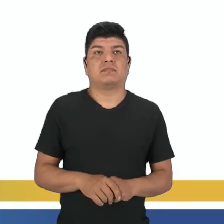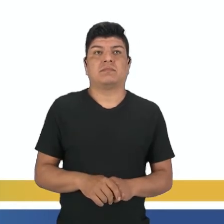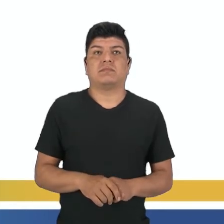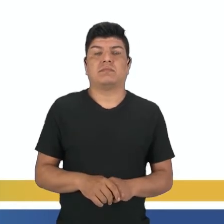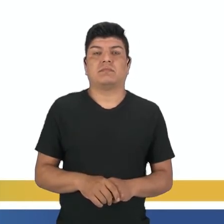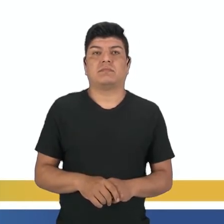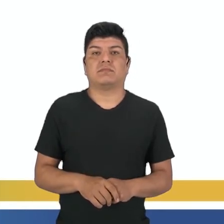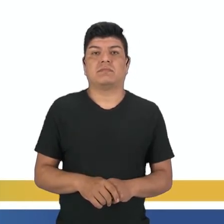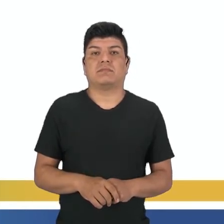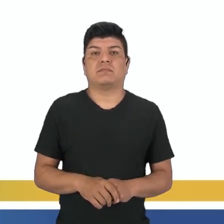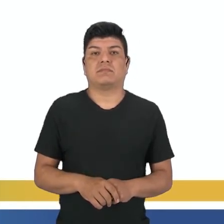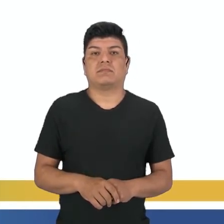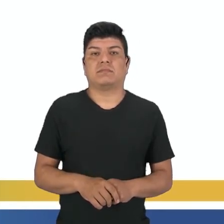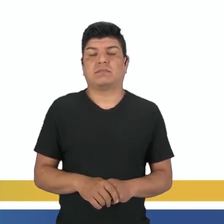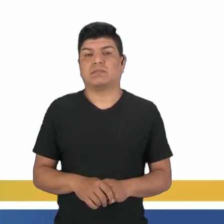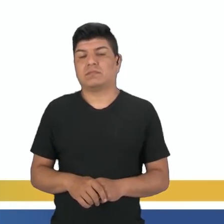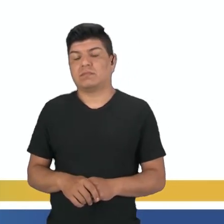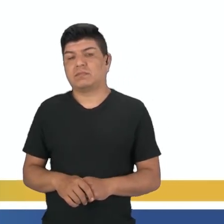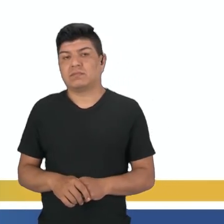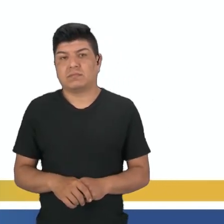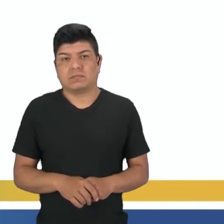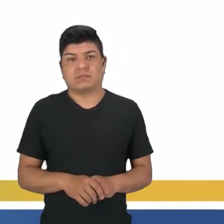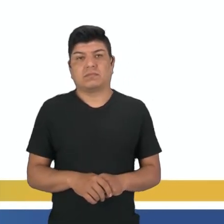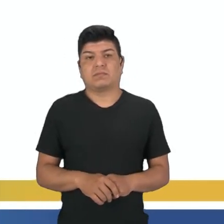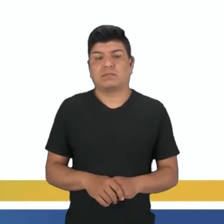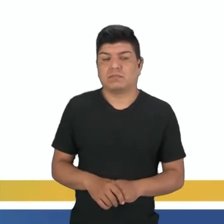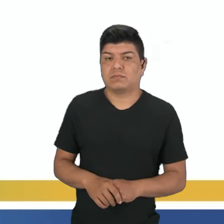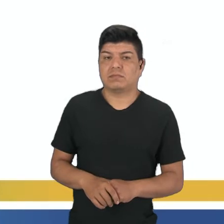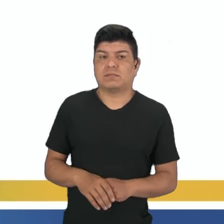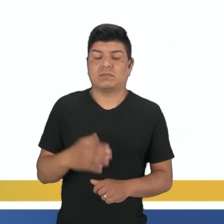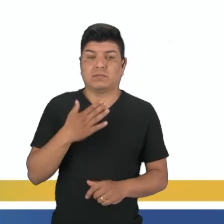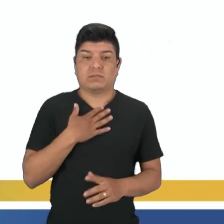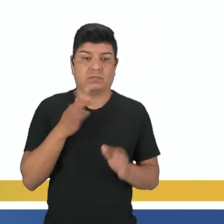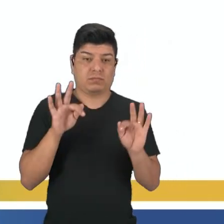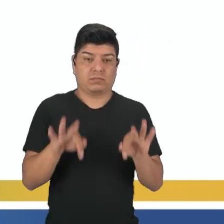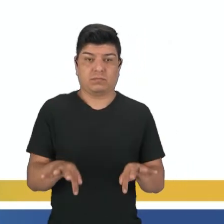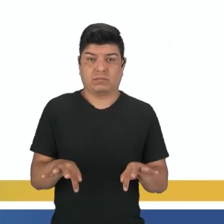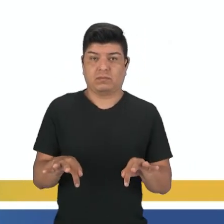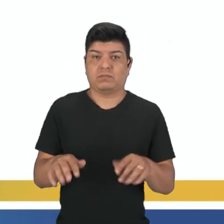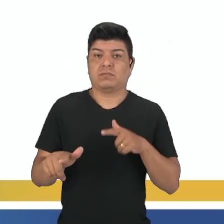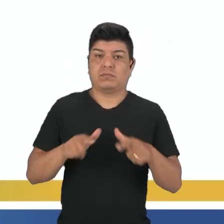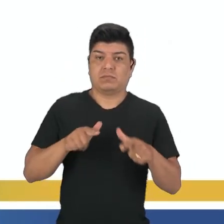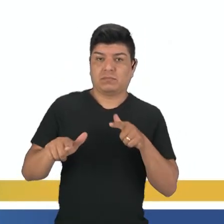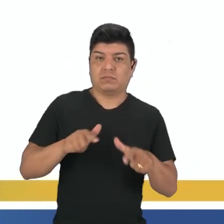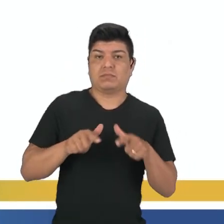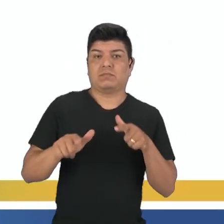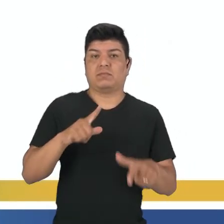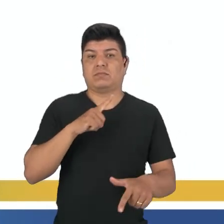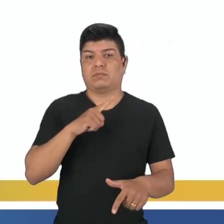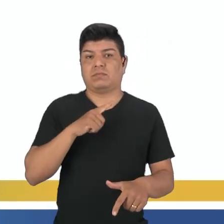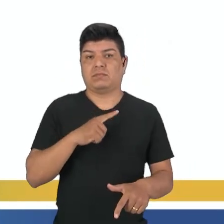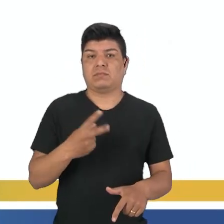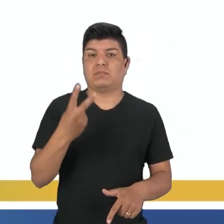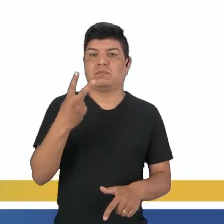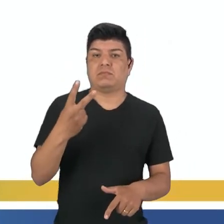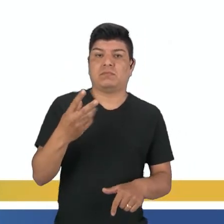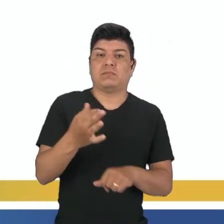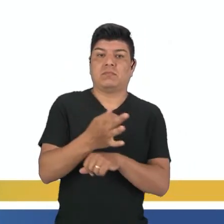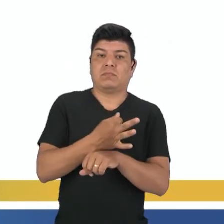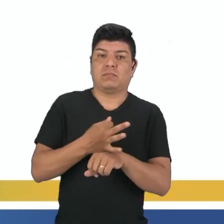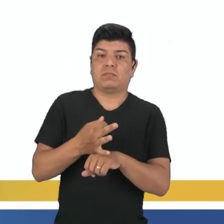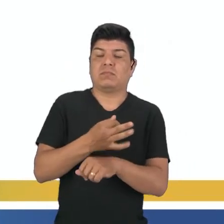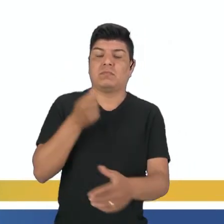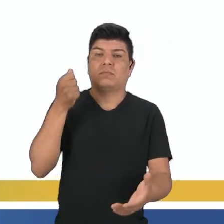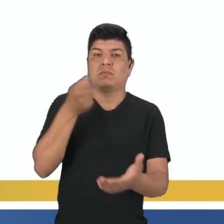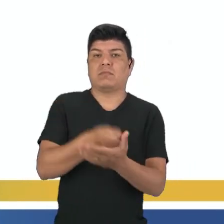vacaciones pagadas al año, né? Ou seja, no meu último emprego, no meu último trabalho, eu tinha 2 férias pagas, né,